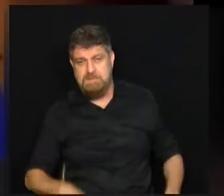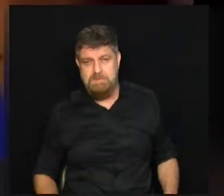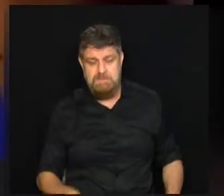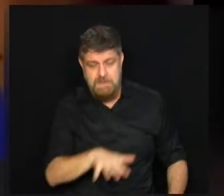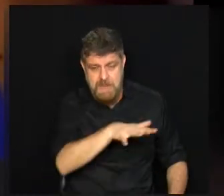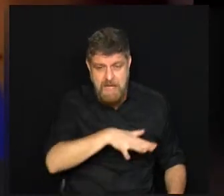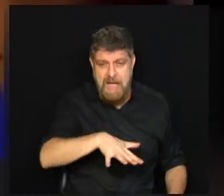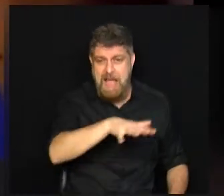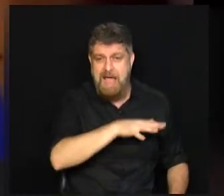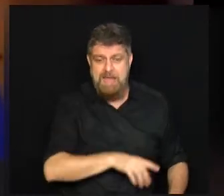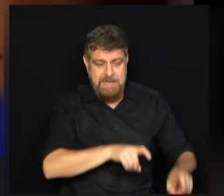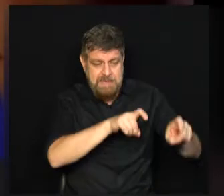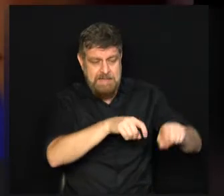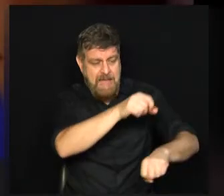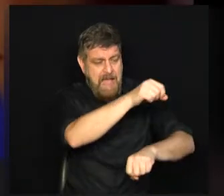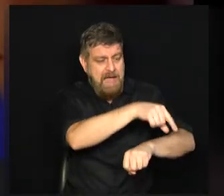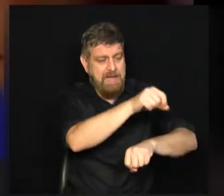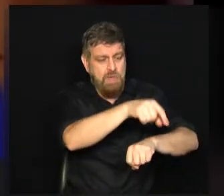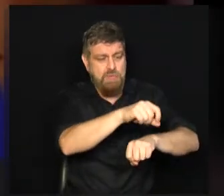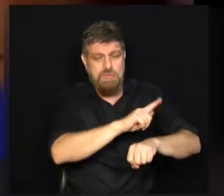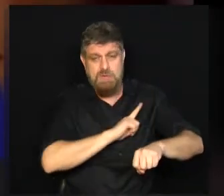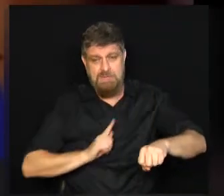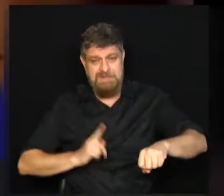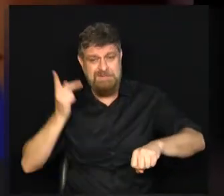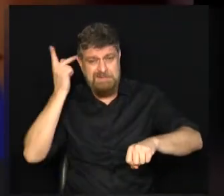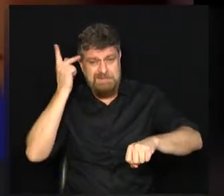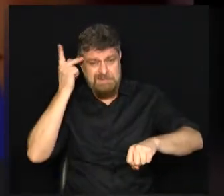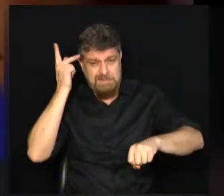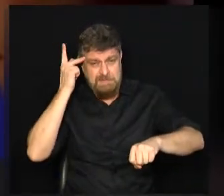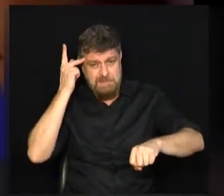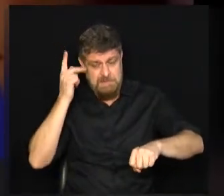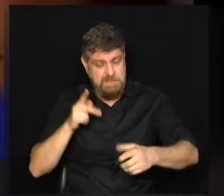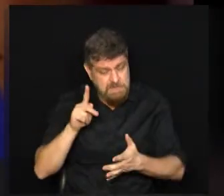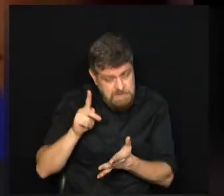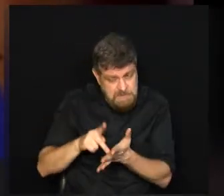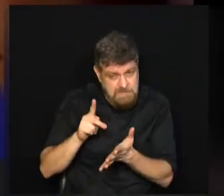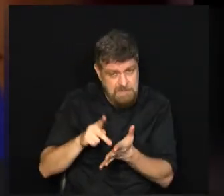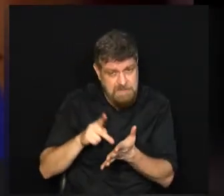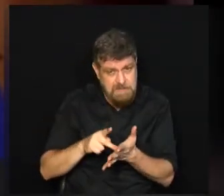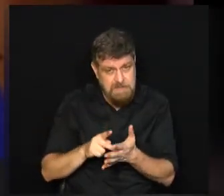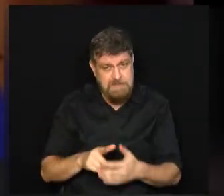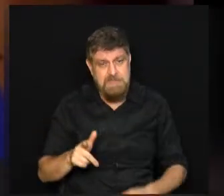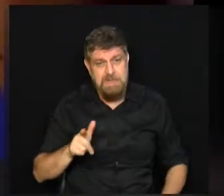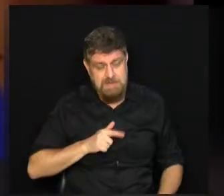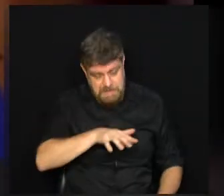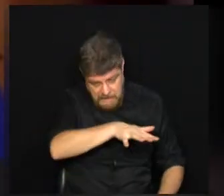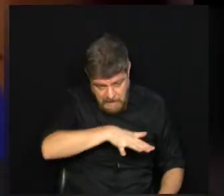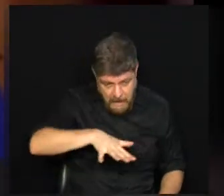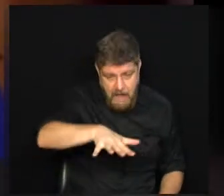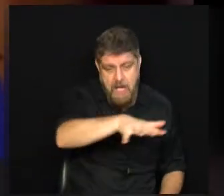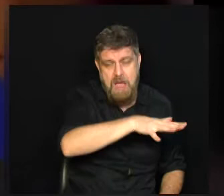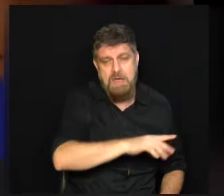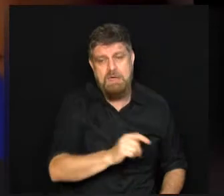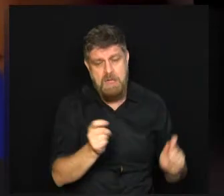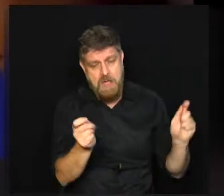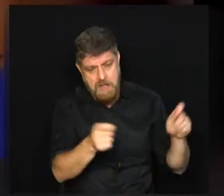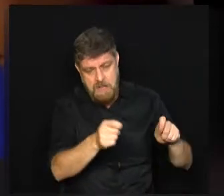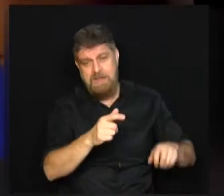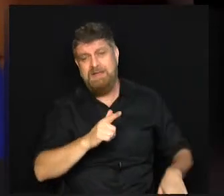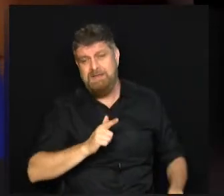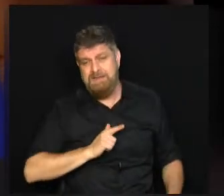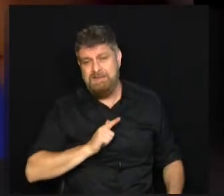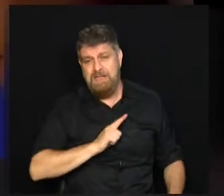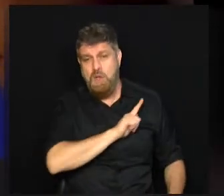agricultura de São Paulo, realmente eu vejo que existe espaço ainda, e um espaço que o